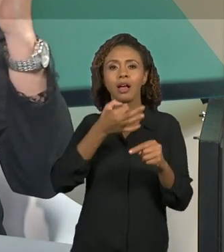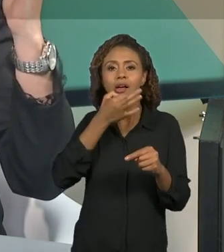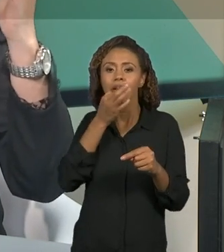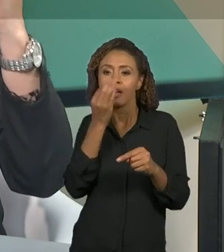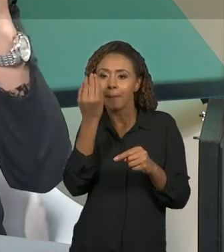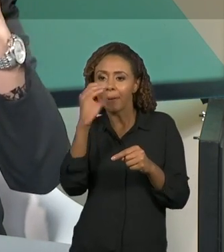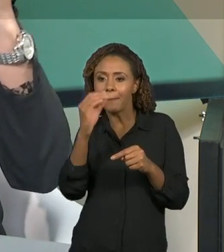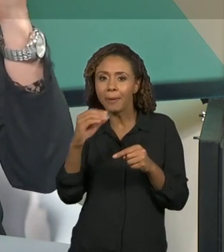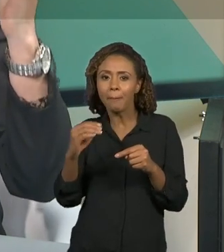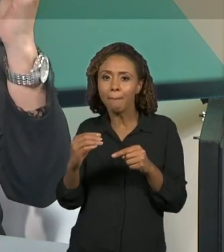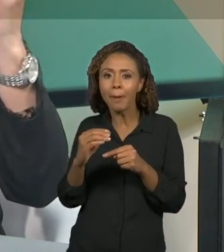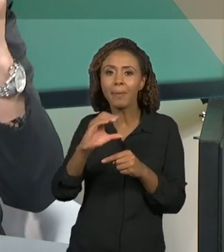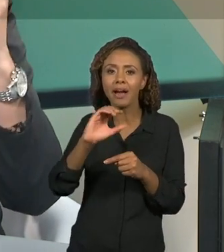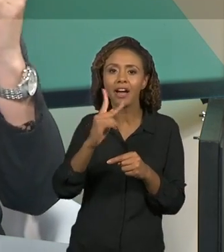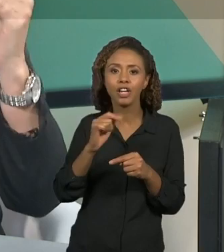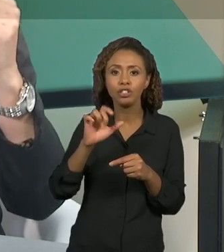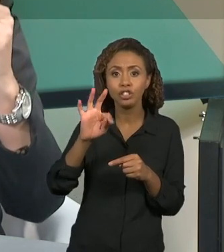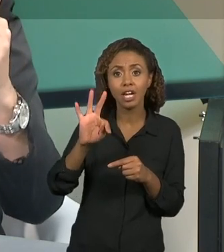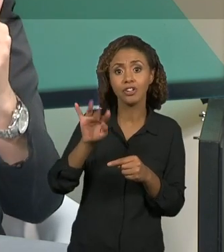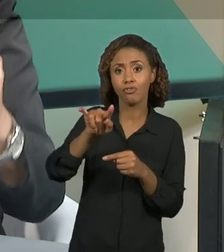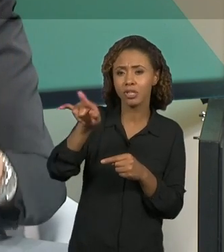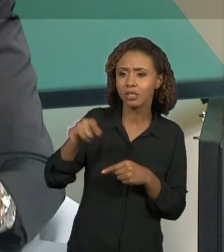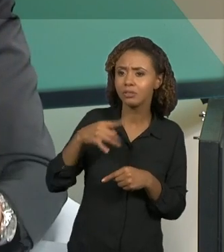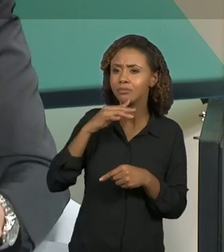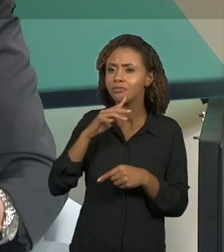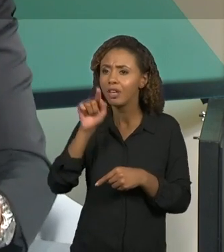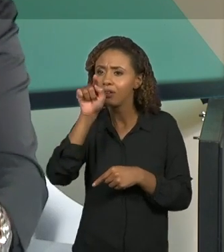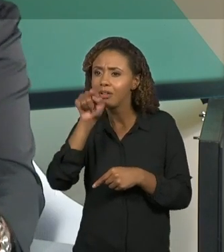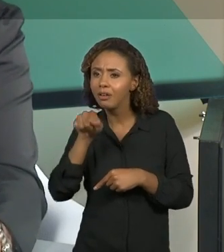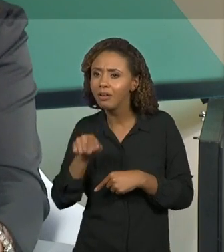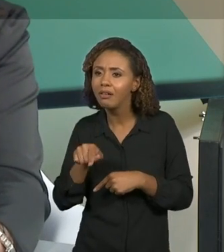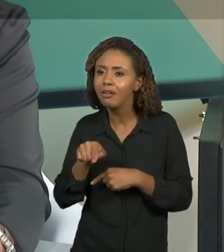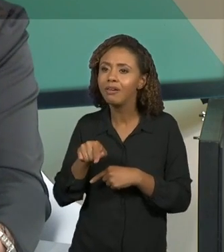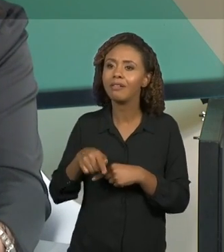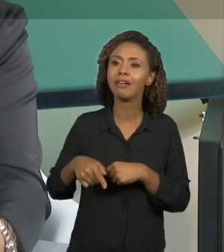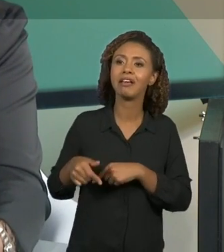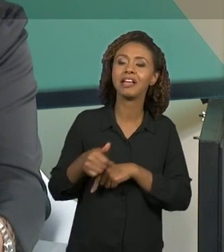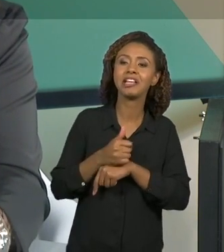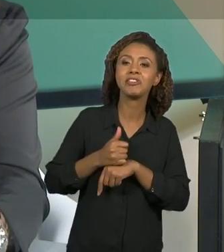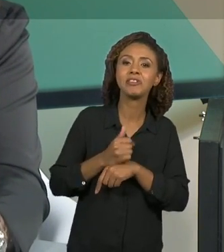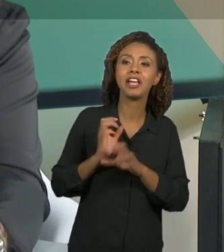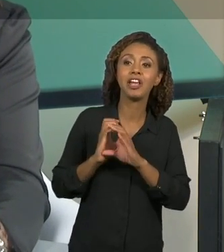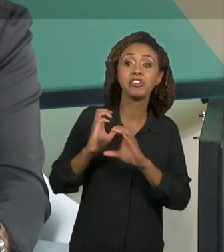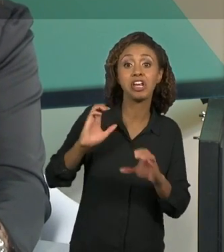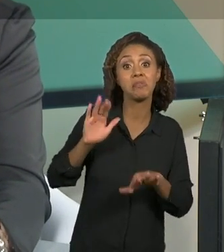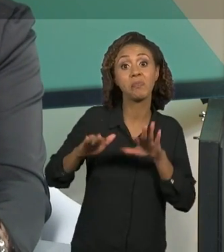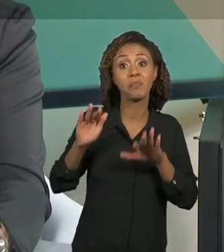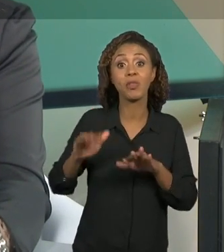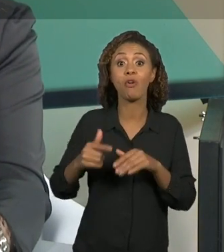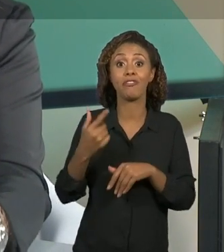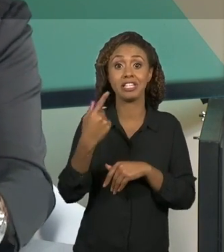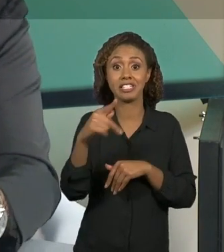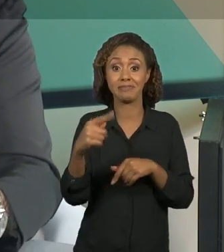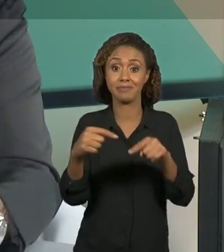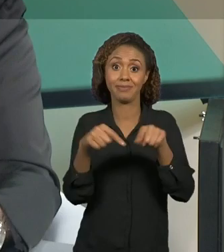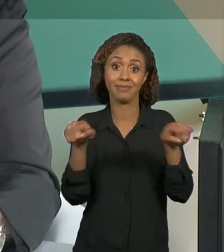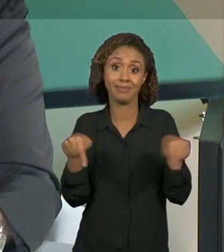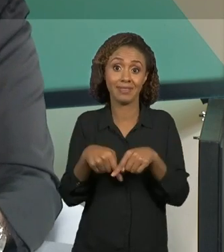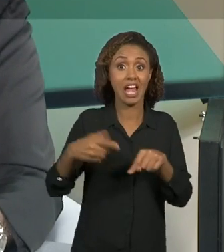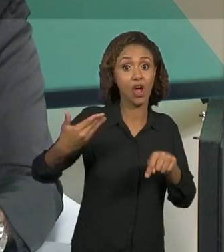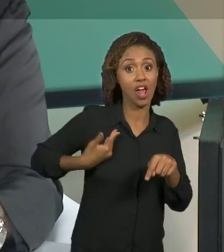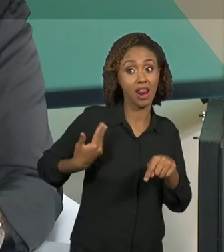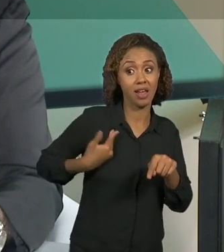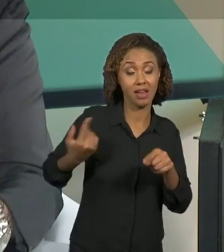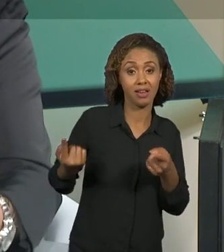tá conhecendo aí outros engenheiros né os seus futuros colegas de sala então assim você tem